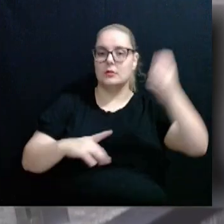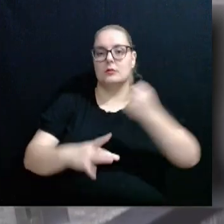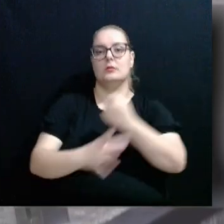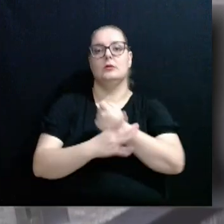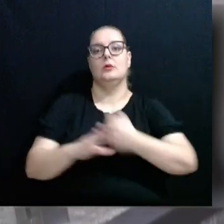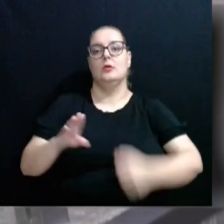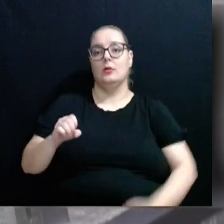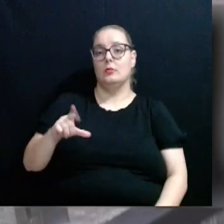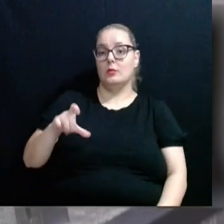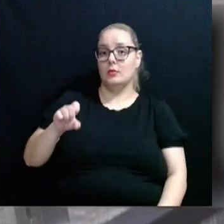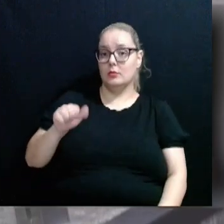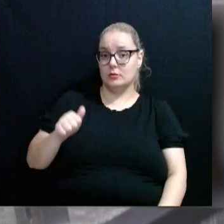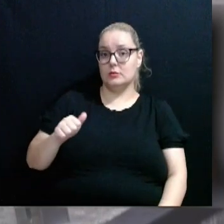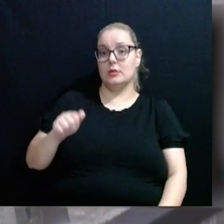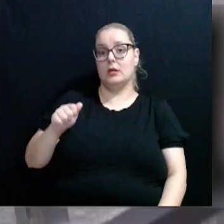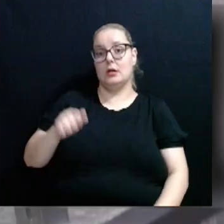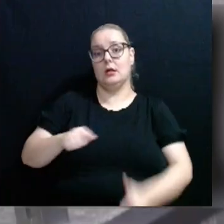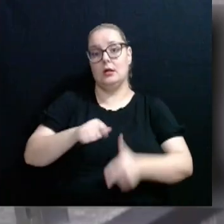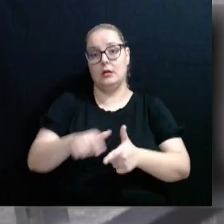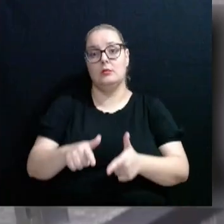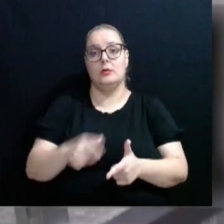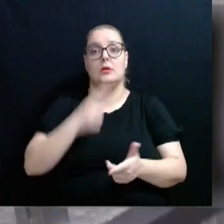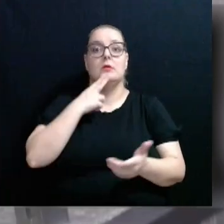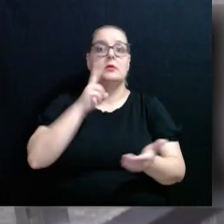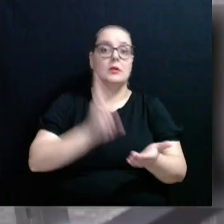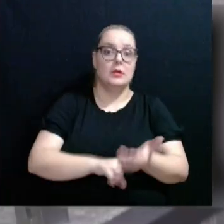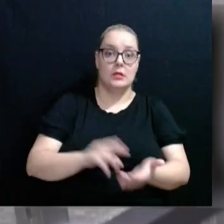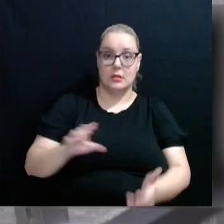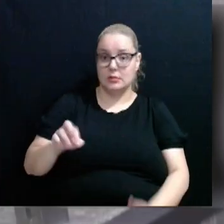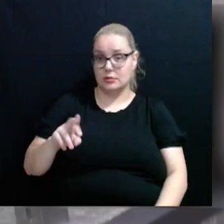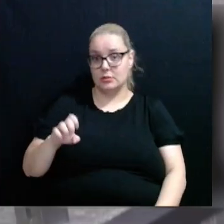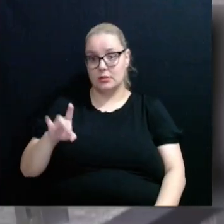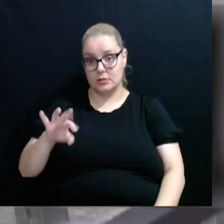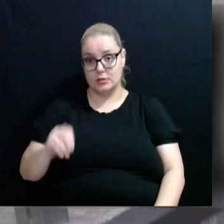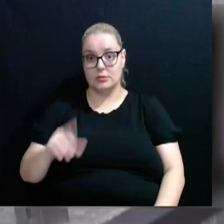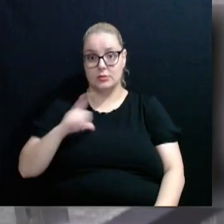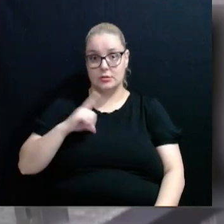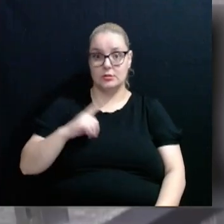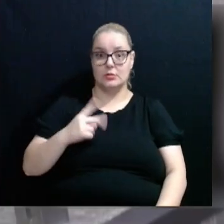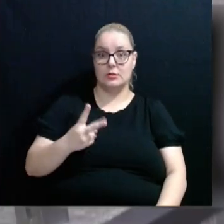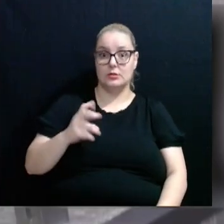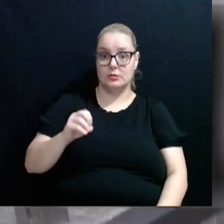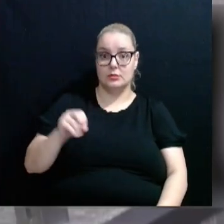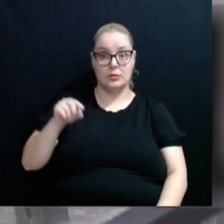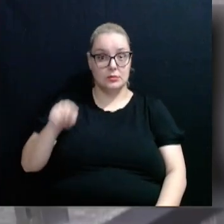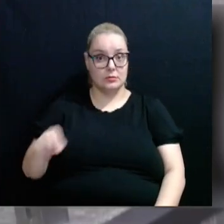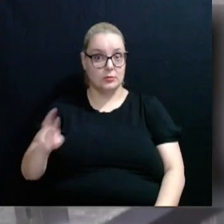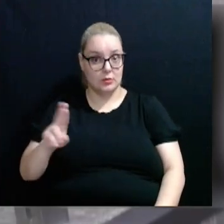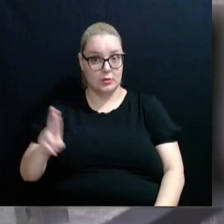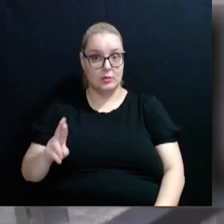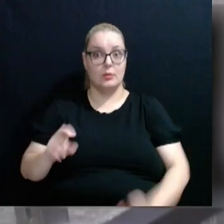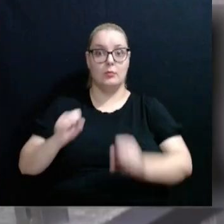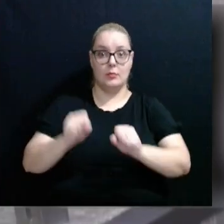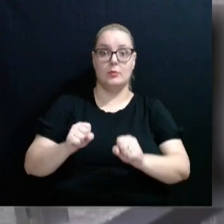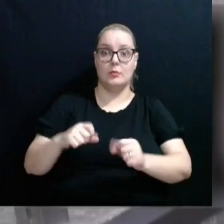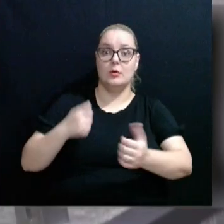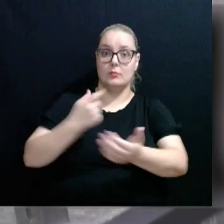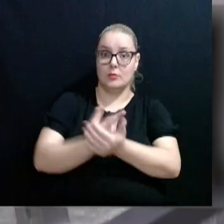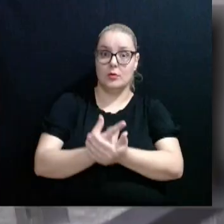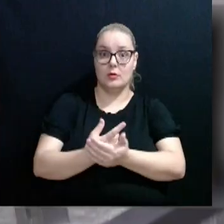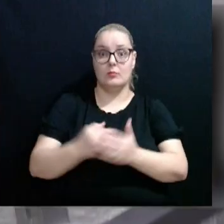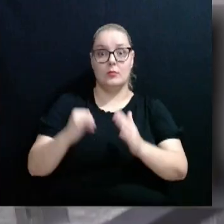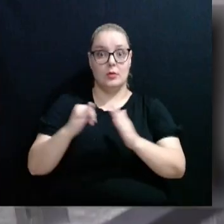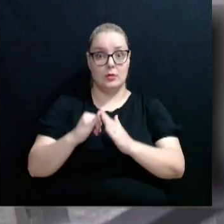ter garantia da carta de crédito, que elas vão poder ter pelo menos R$200 mil para poder fazer a compra do seu imóvel, que isso